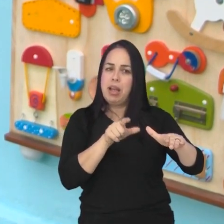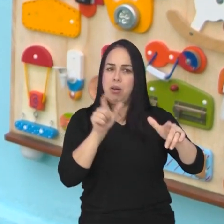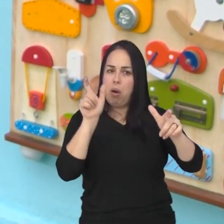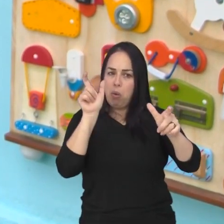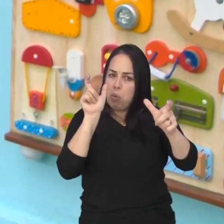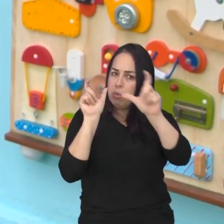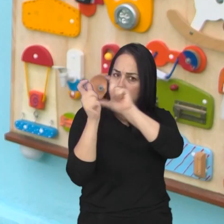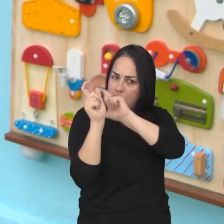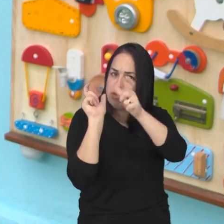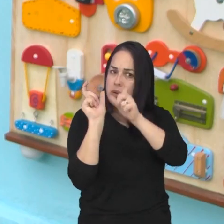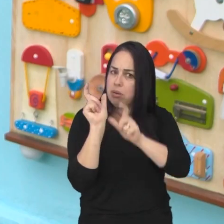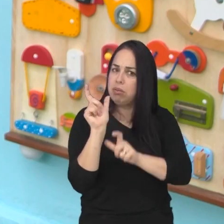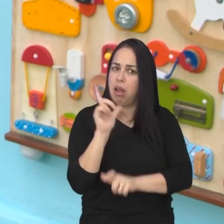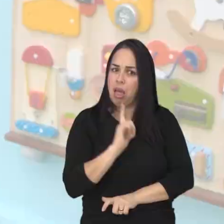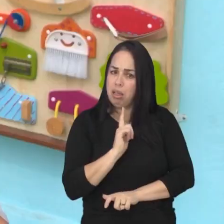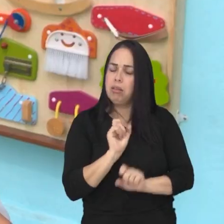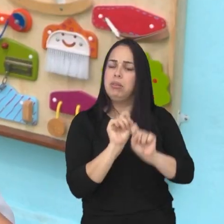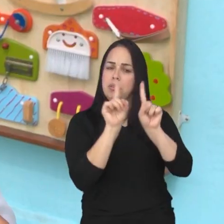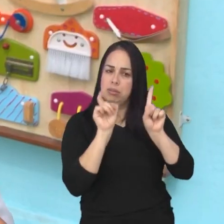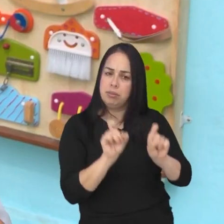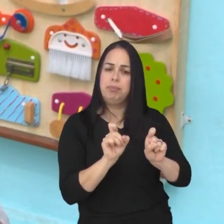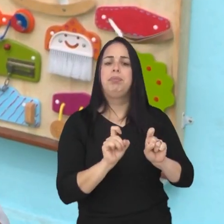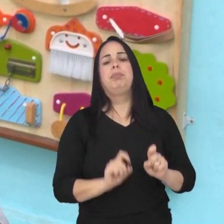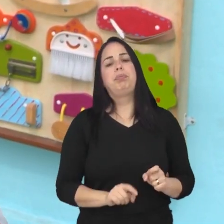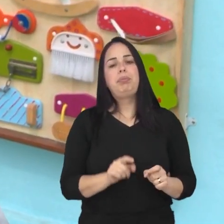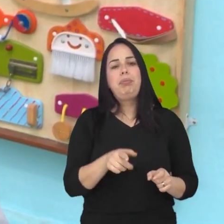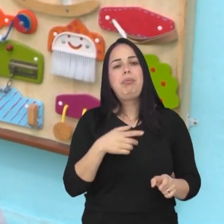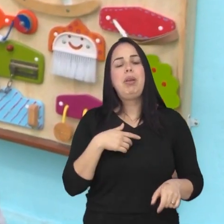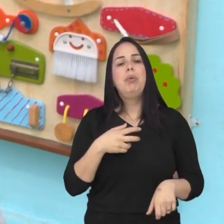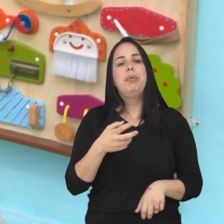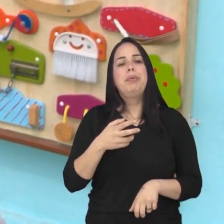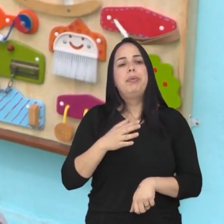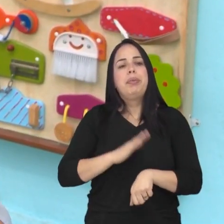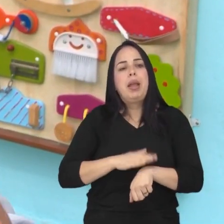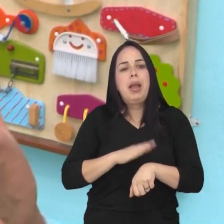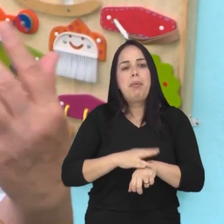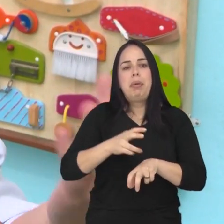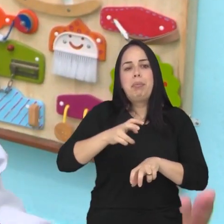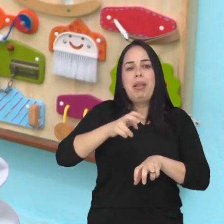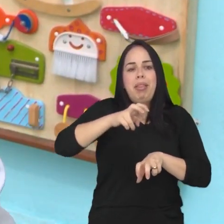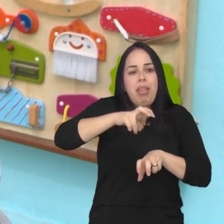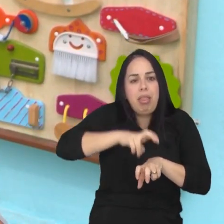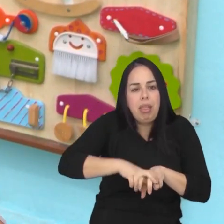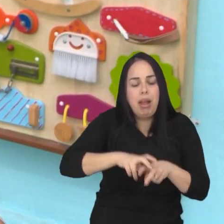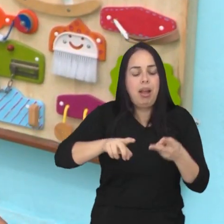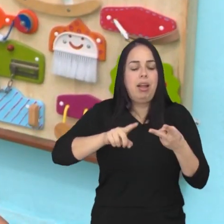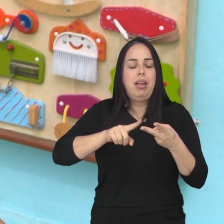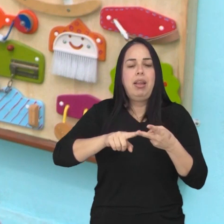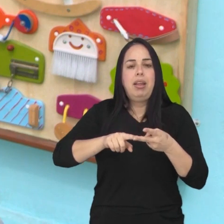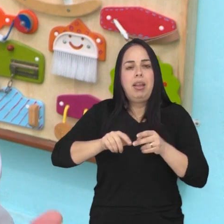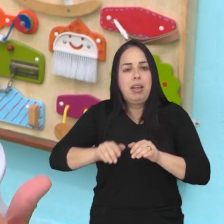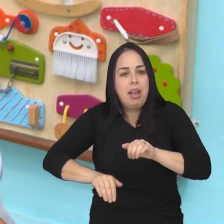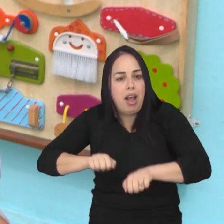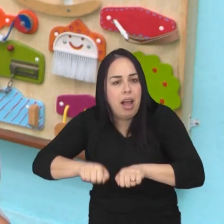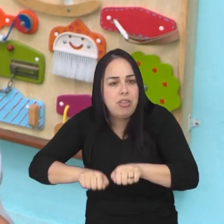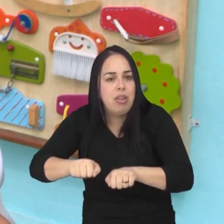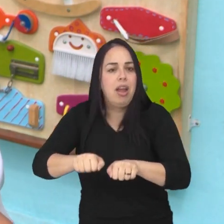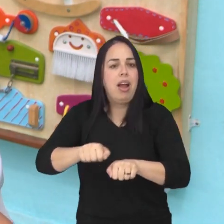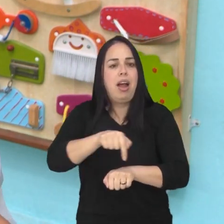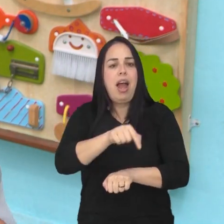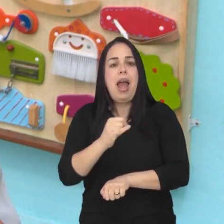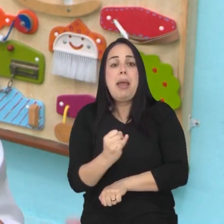algum desvio do neurodesenvolvimento. O tempo que essa criança leva para sentar, engatinhar, andar,